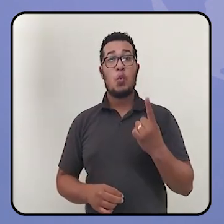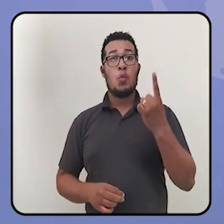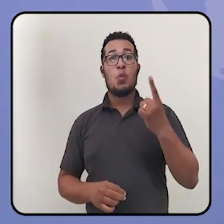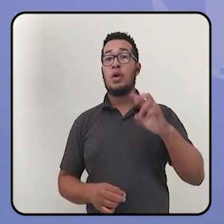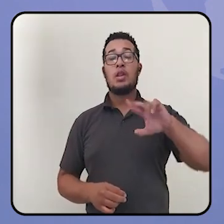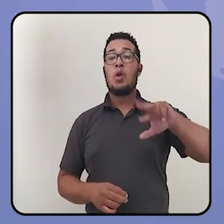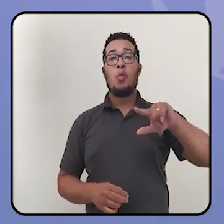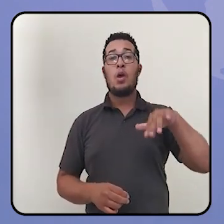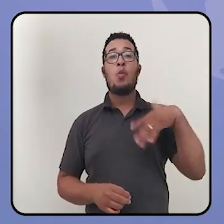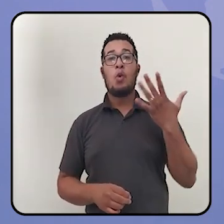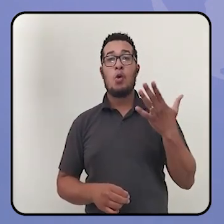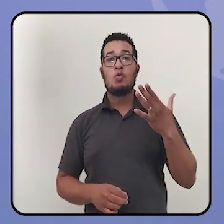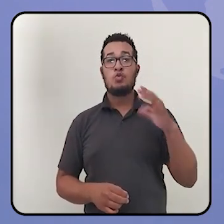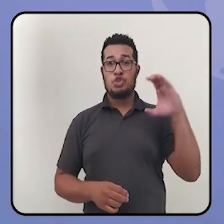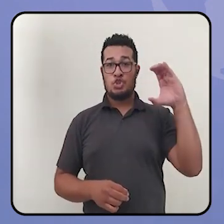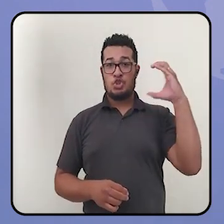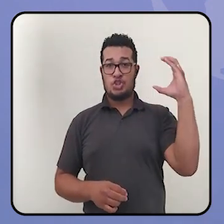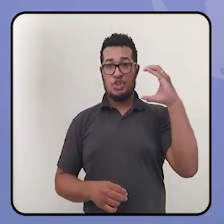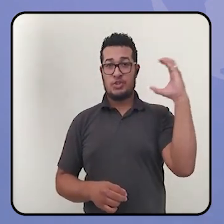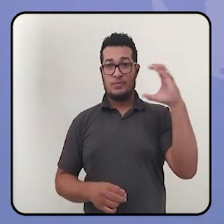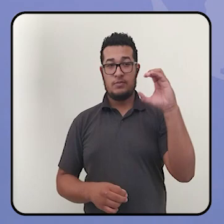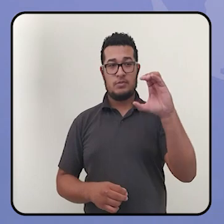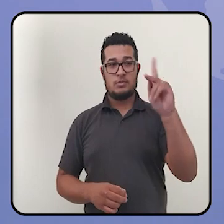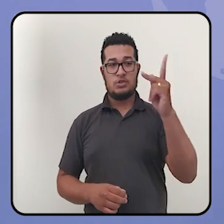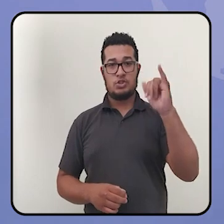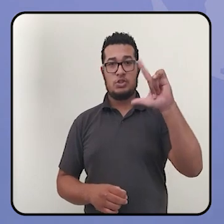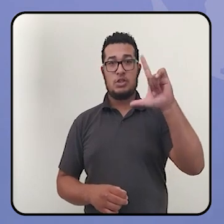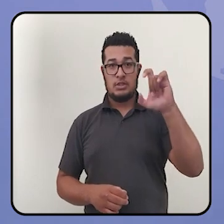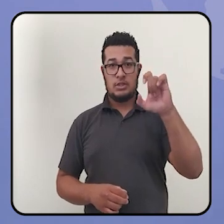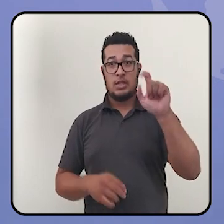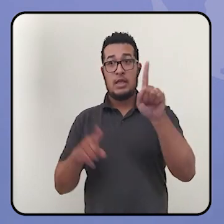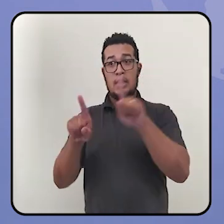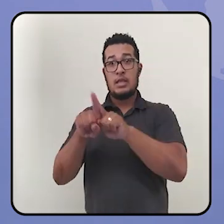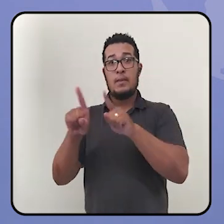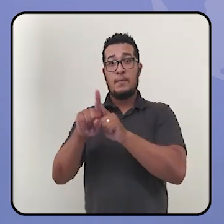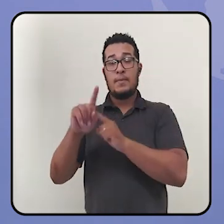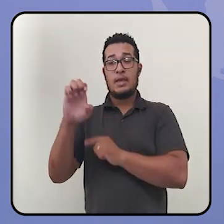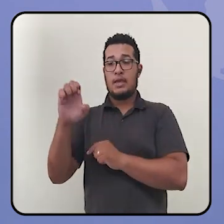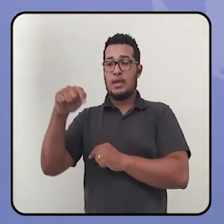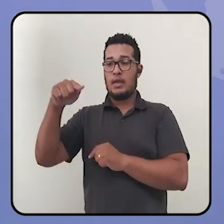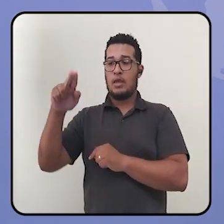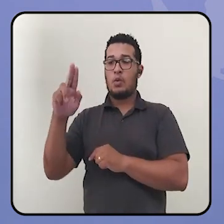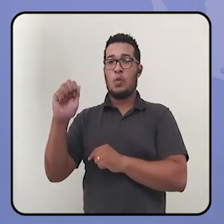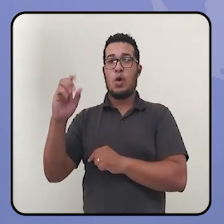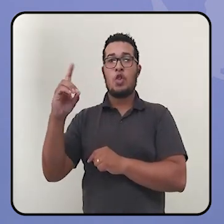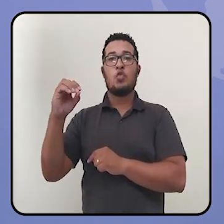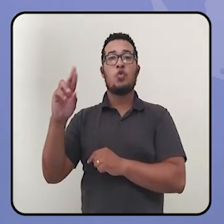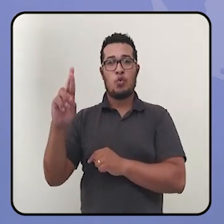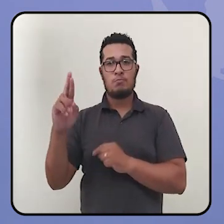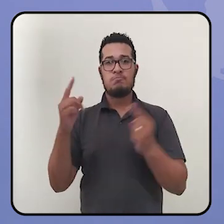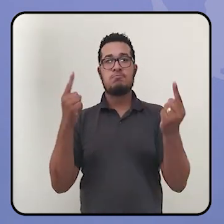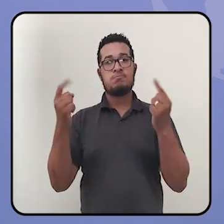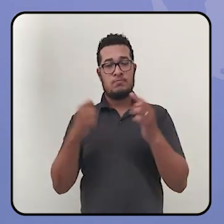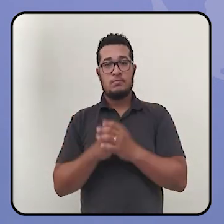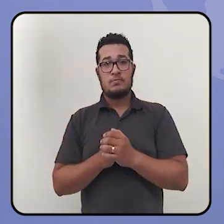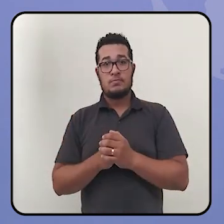sim, vestígios, sítios arqueológicos, conhecido como sambaquis, que é a principal marca dos